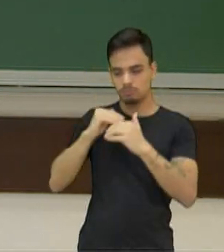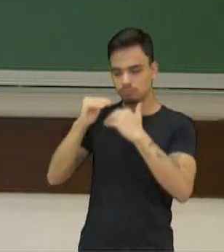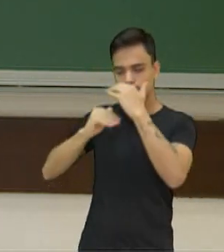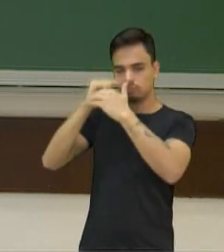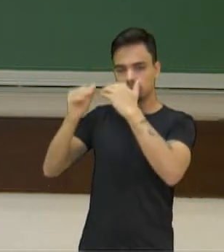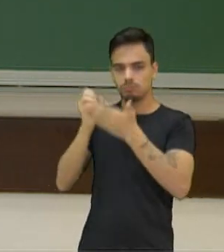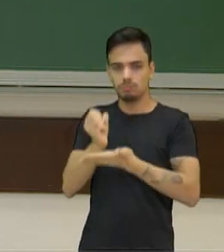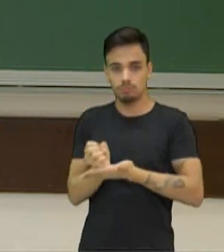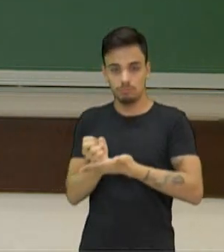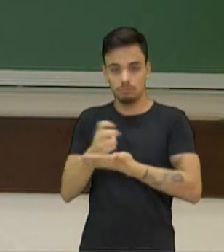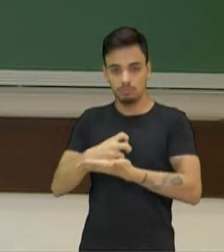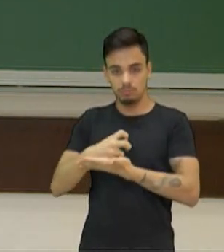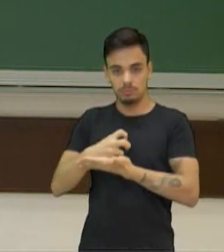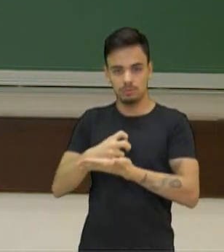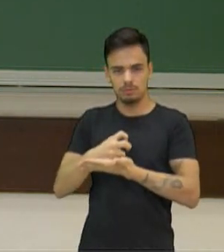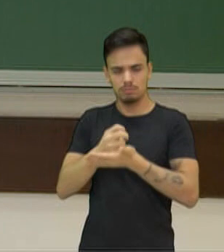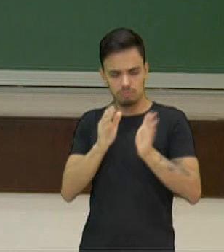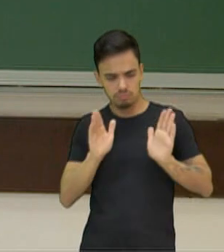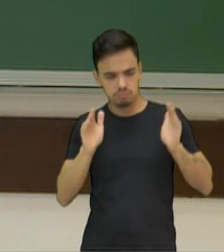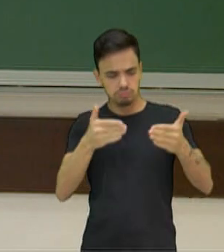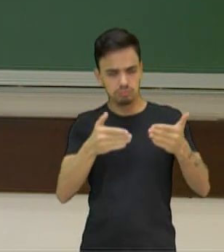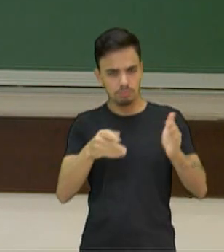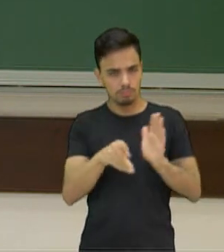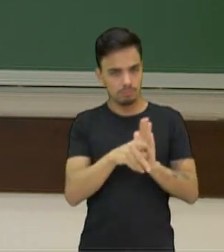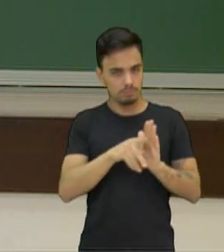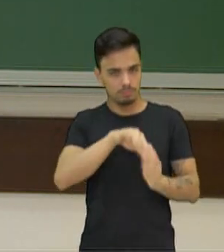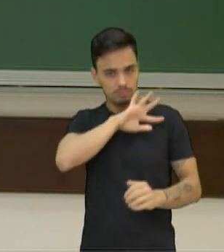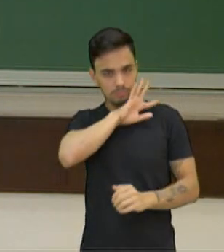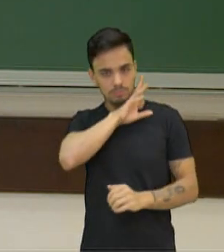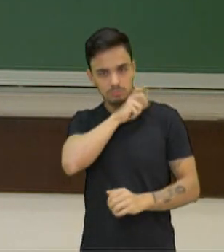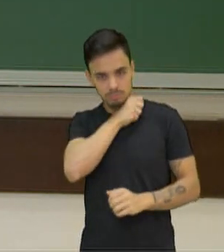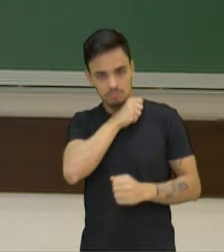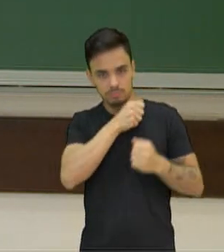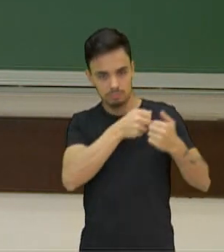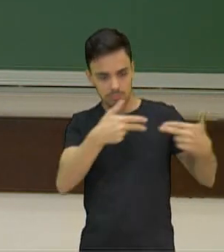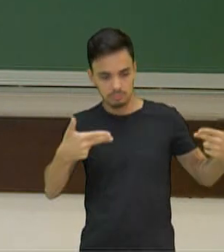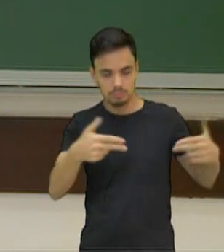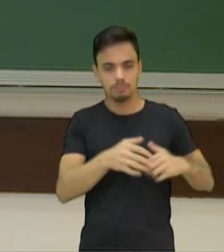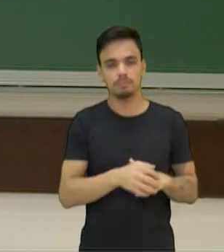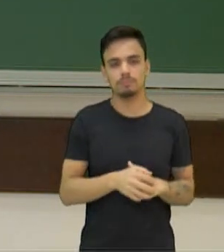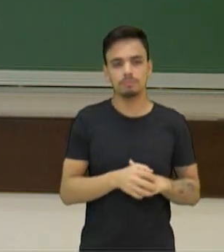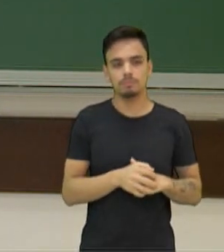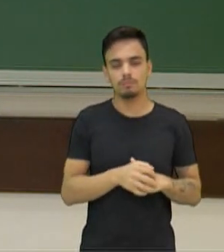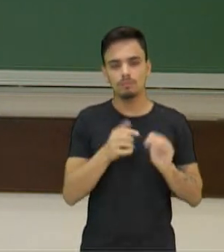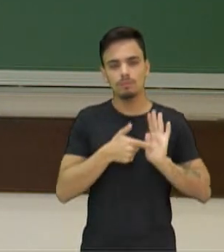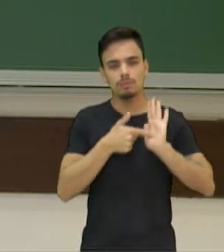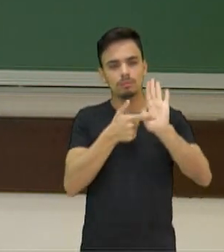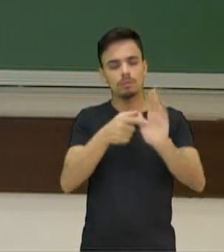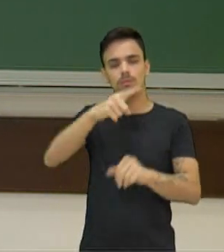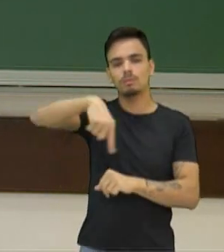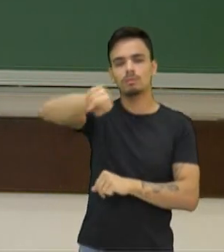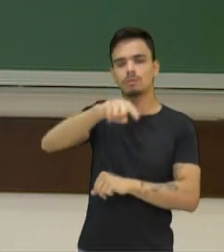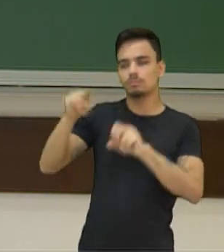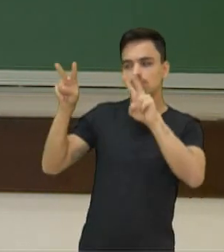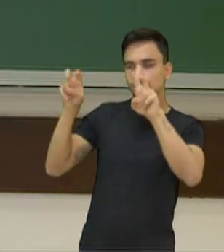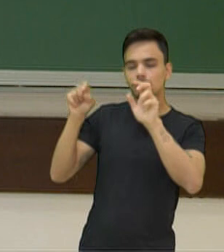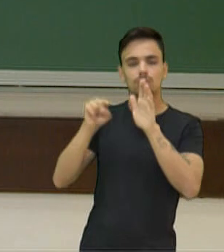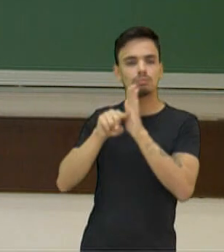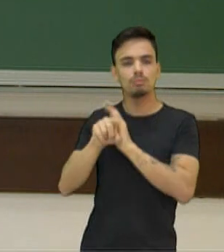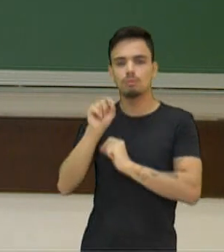desenvolvimento embrionário com maior enfoque nos animais. Então vamos lá. Vou trazer para vocês antes uma questão